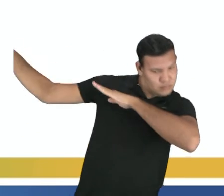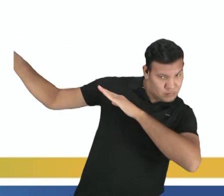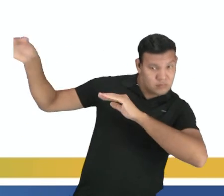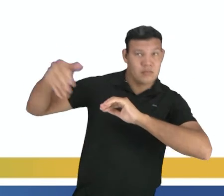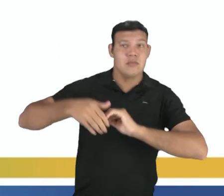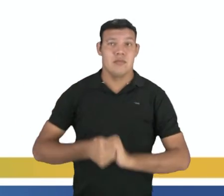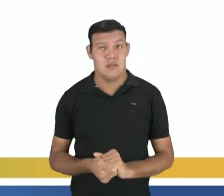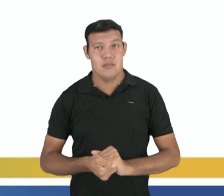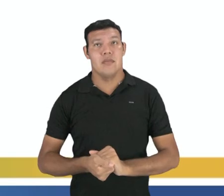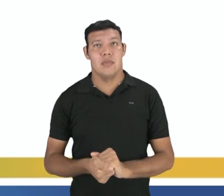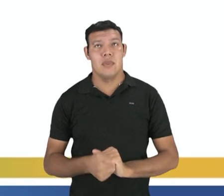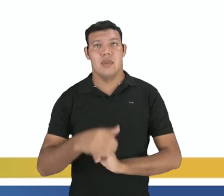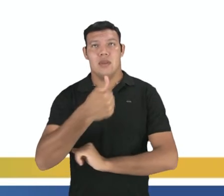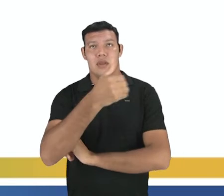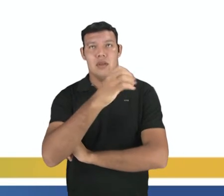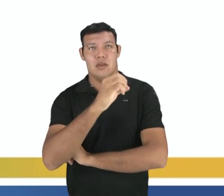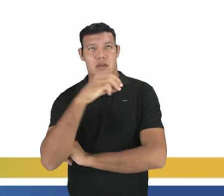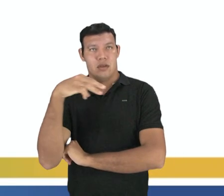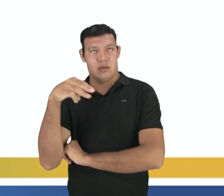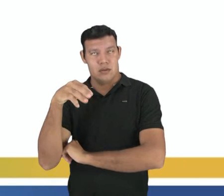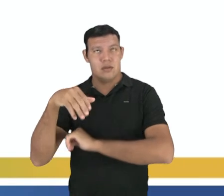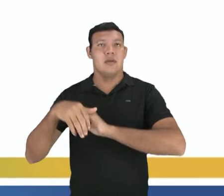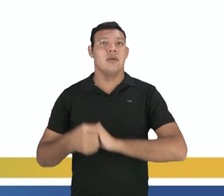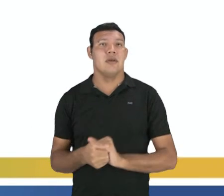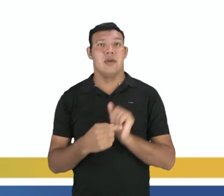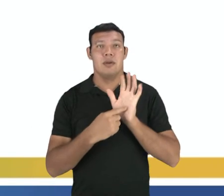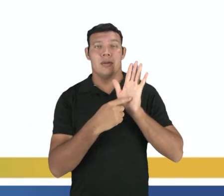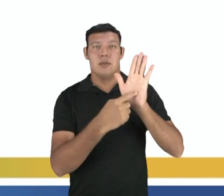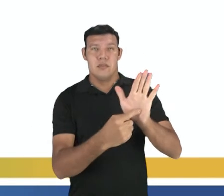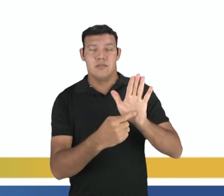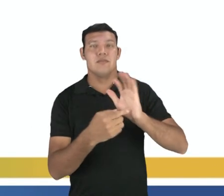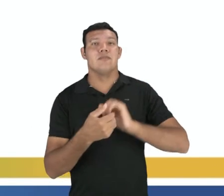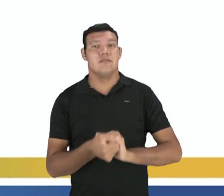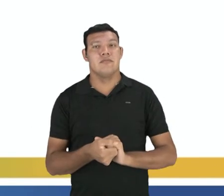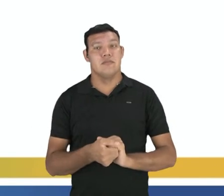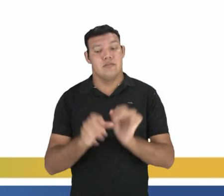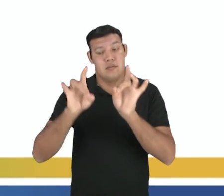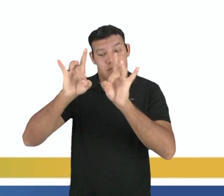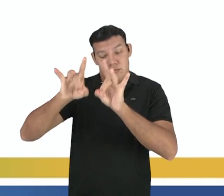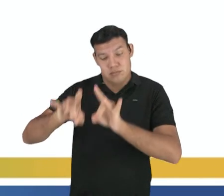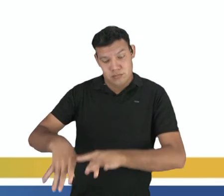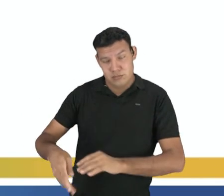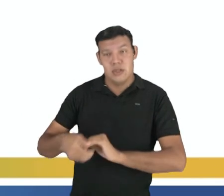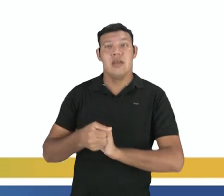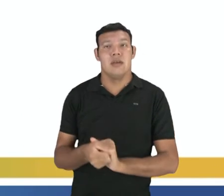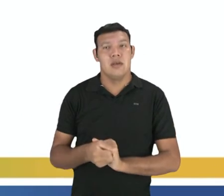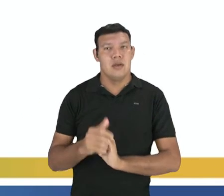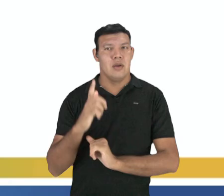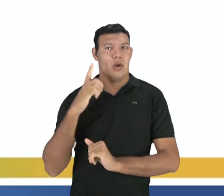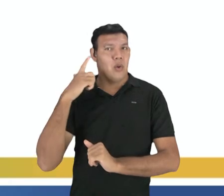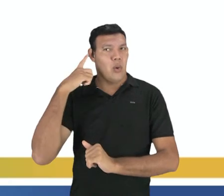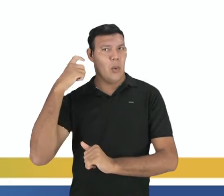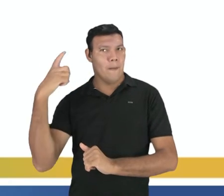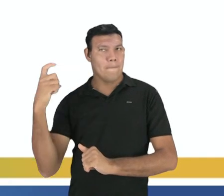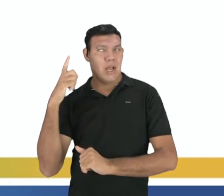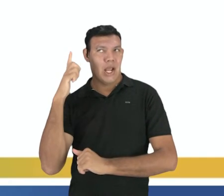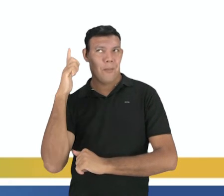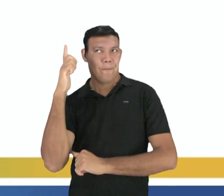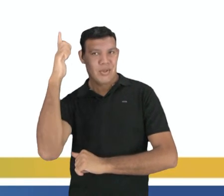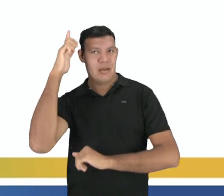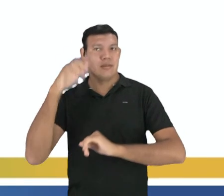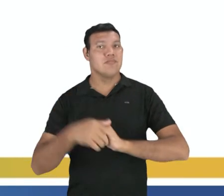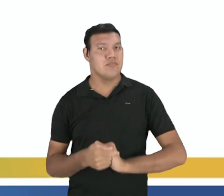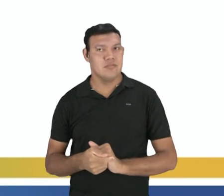quebra do recorde mundial dos 100 metros rasos mostrou que apesar de ser o último dos corredores a reagir é o tiro iniciar a corrida